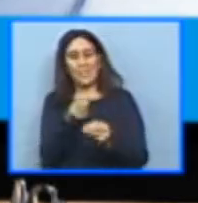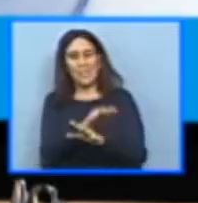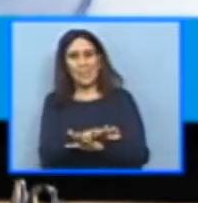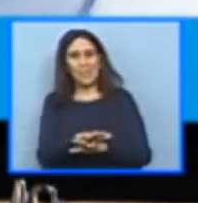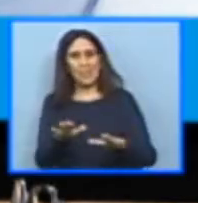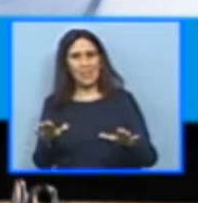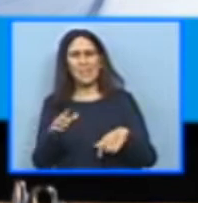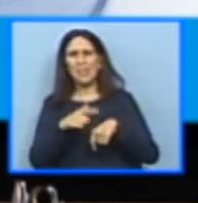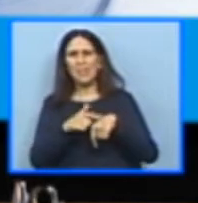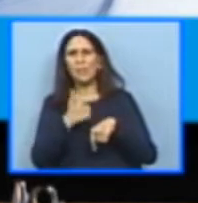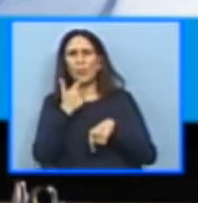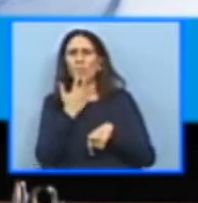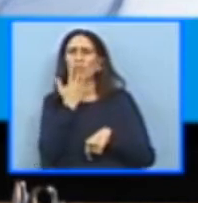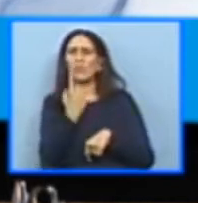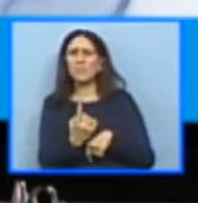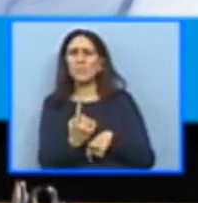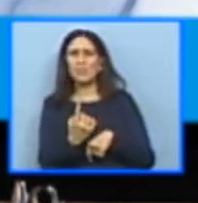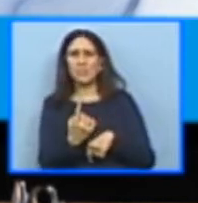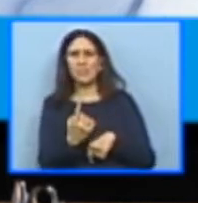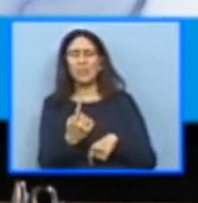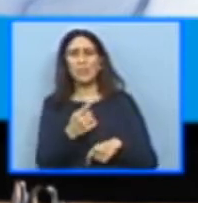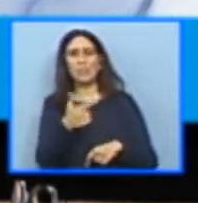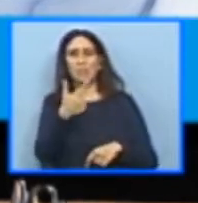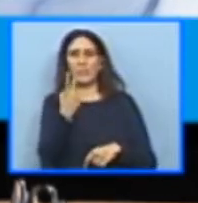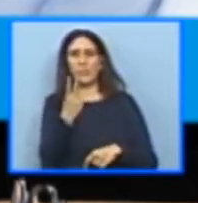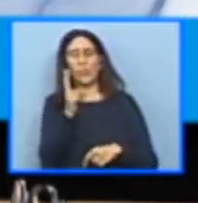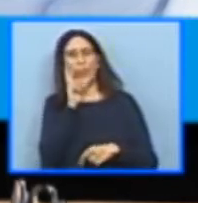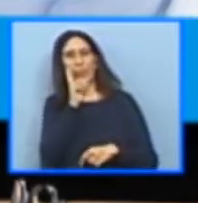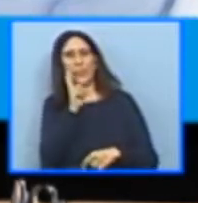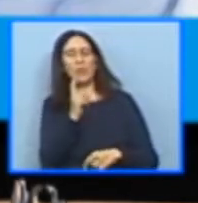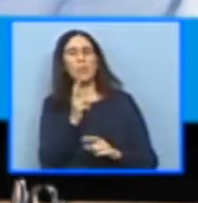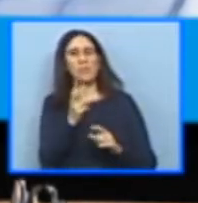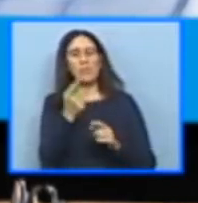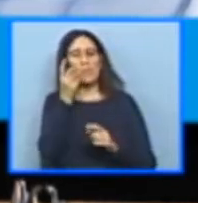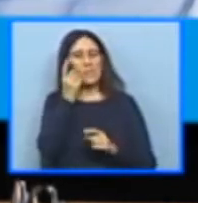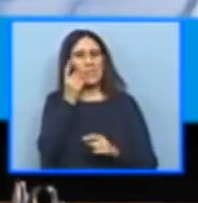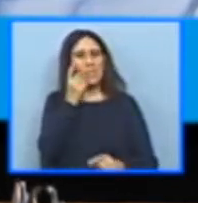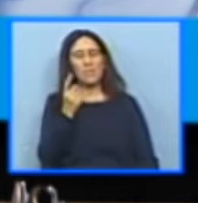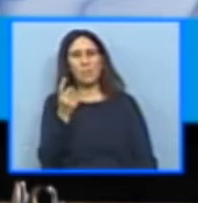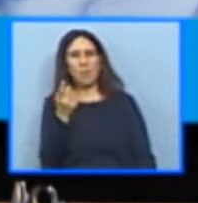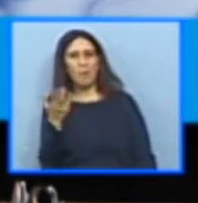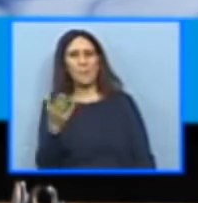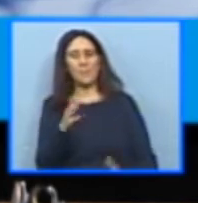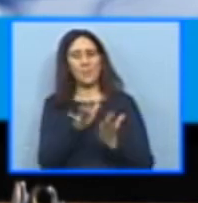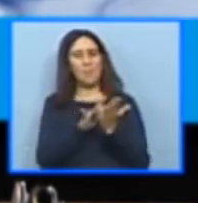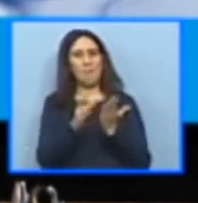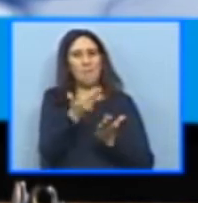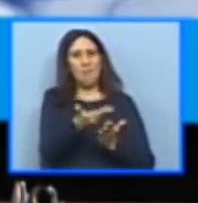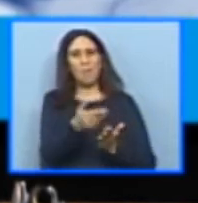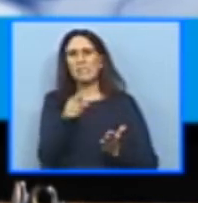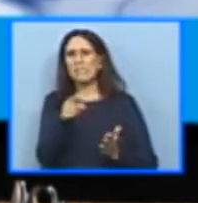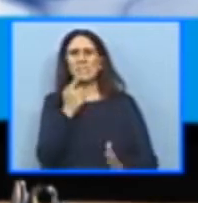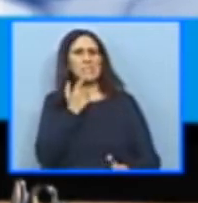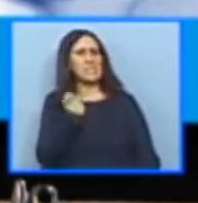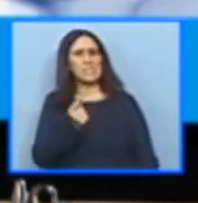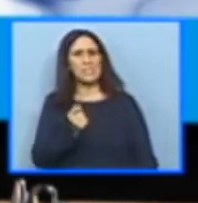passam muito tempo sozinhas, passam entregues ao televisor, passam entregues ao telemóvel, passam entregues ao tablet, e isto não pode